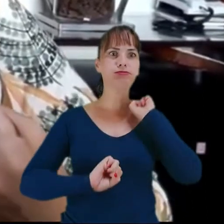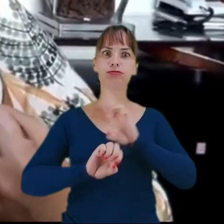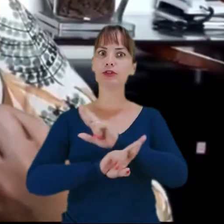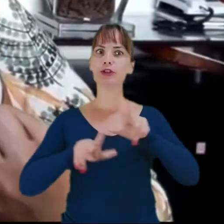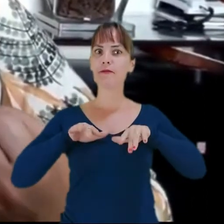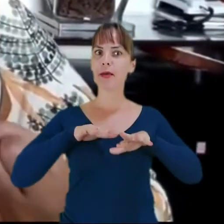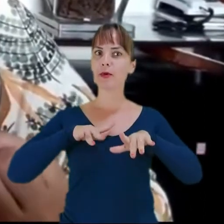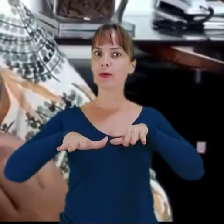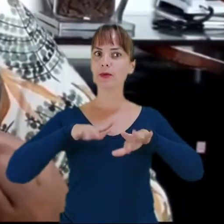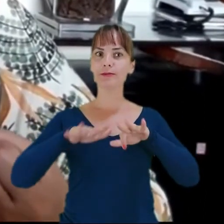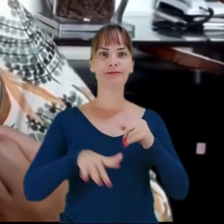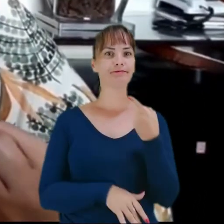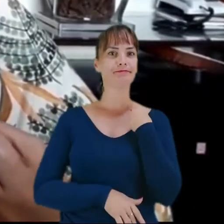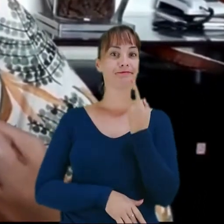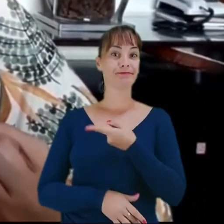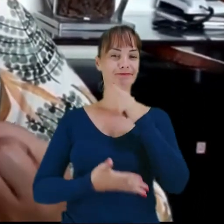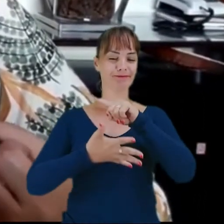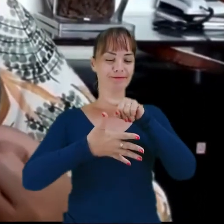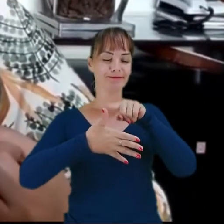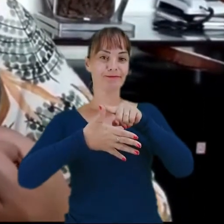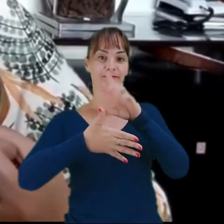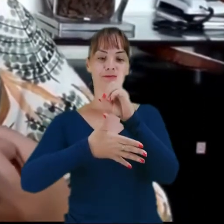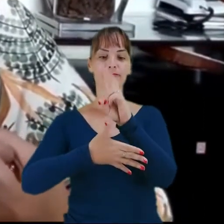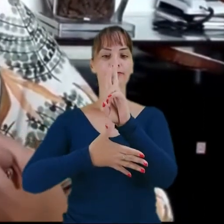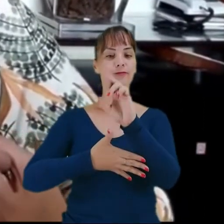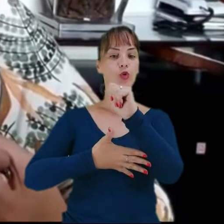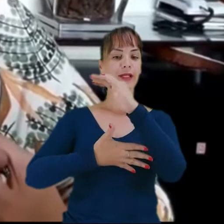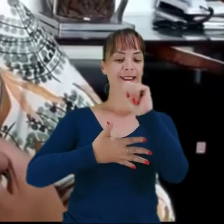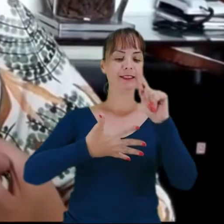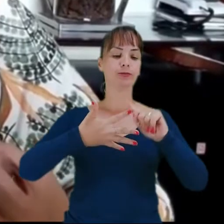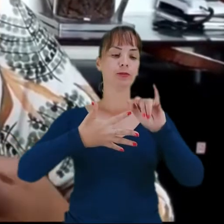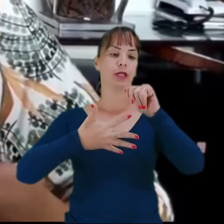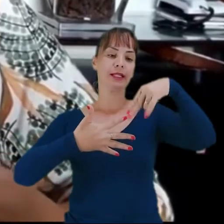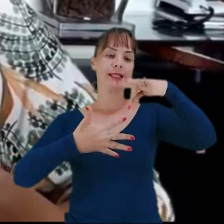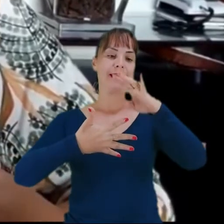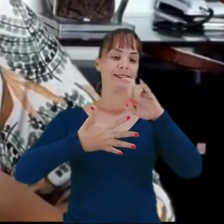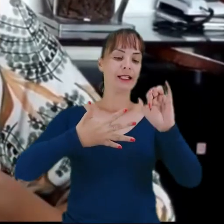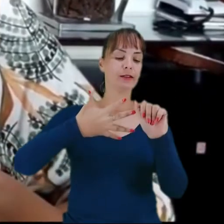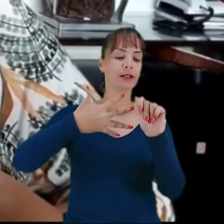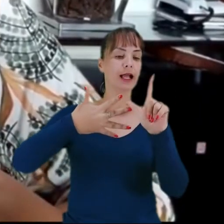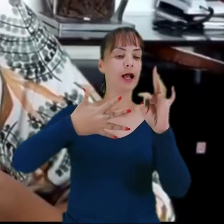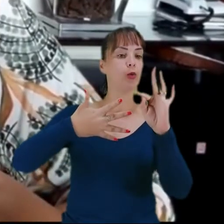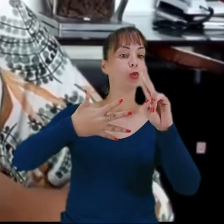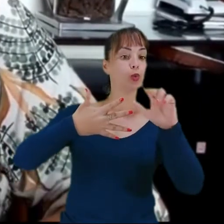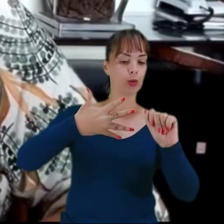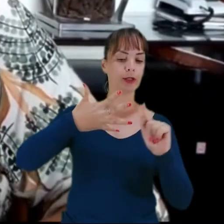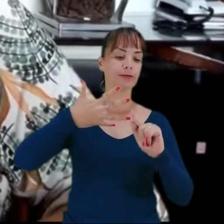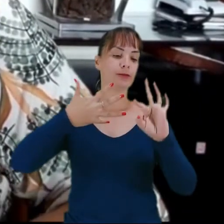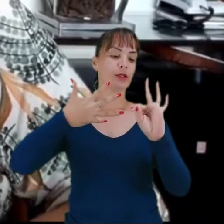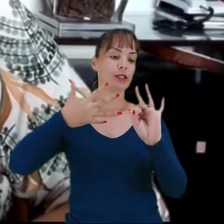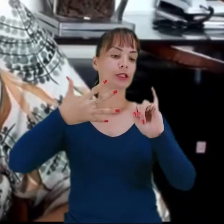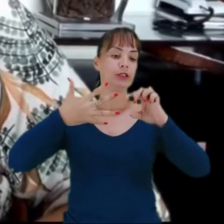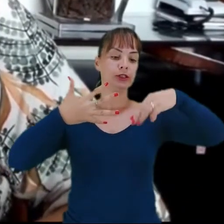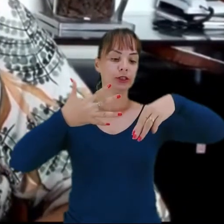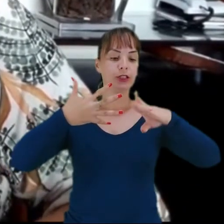falamos da duração, falamos da intensidade, falamos da altura e também falamos do timbre. A